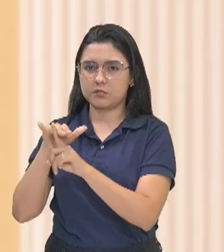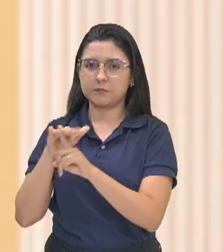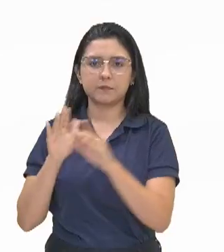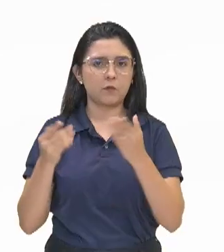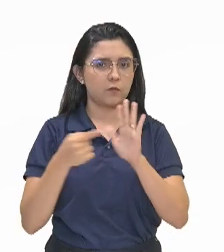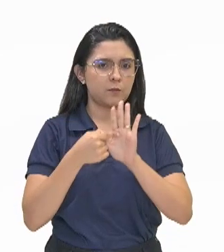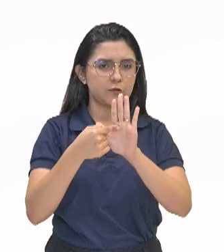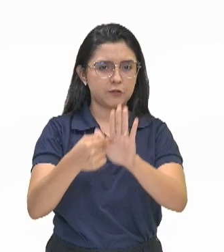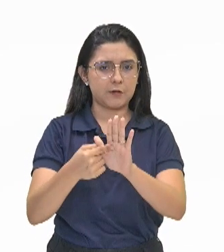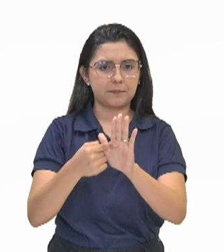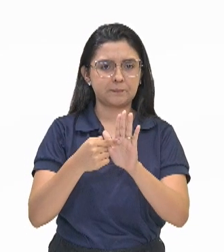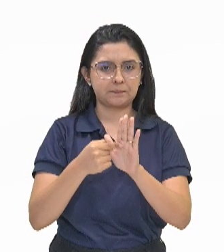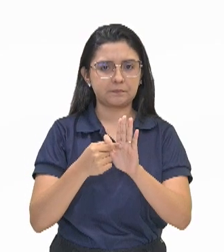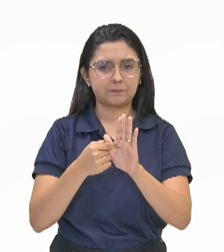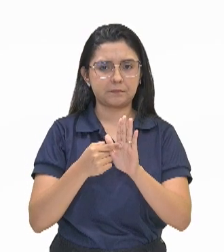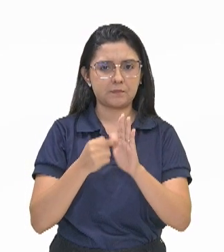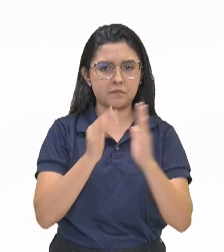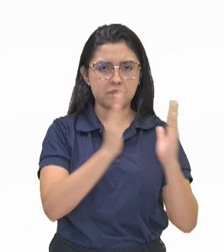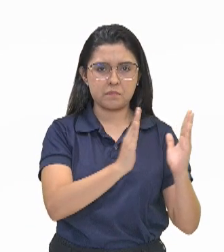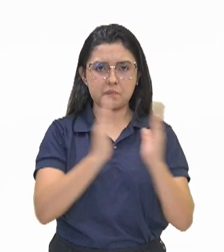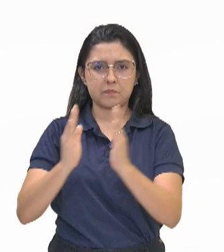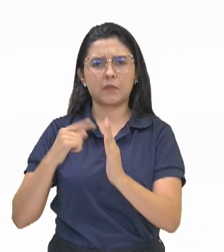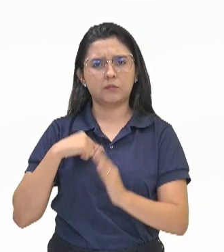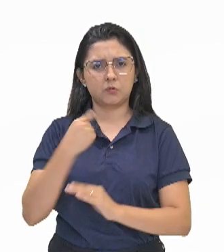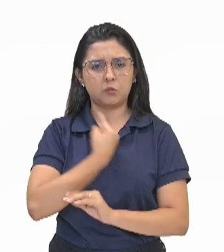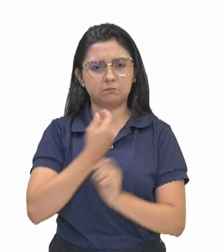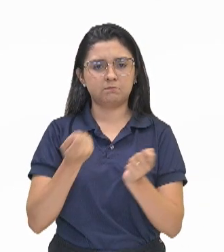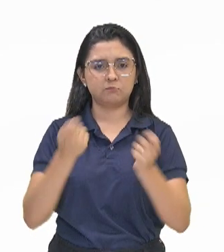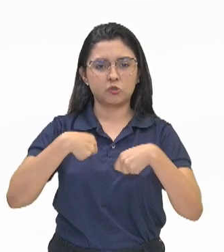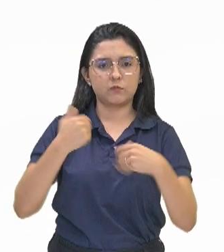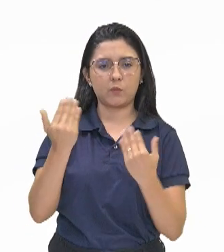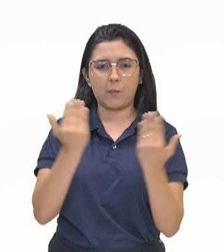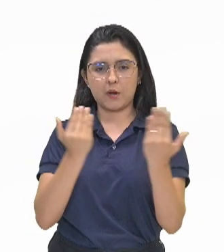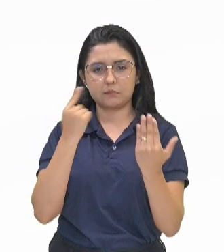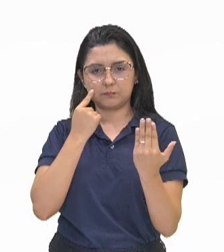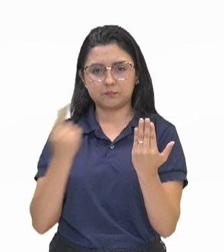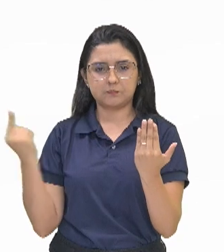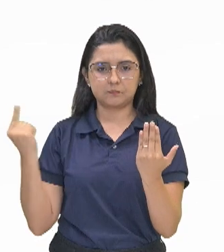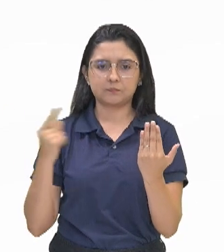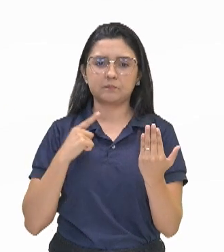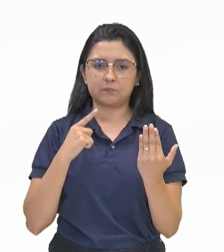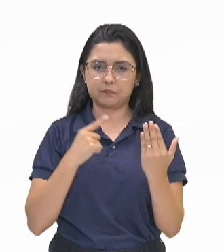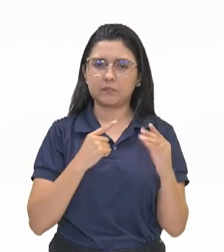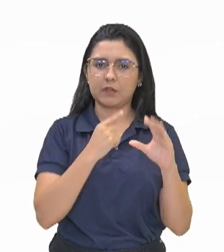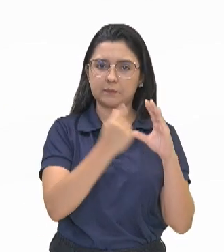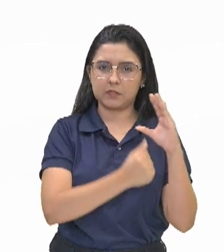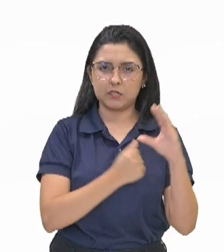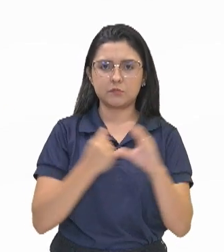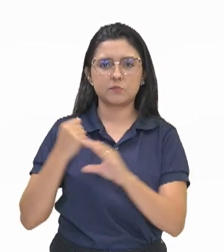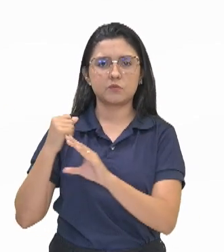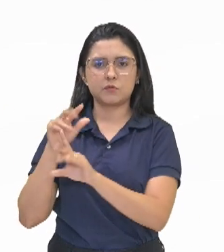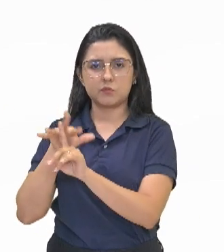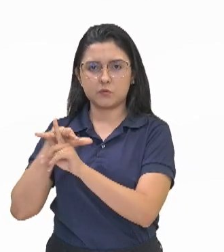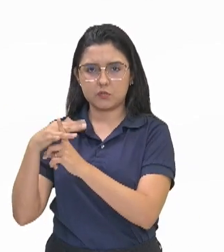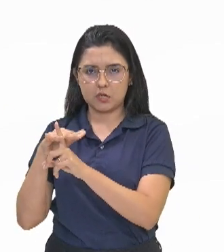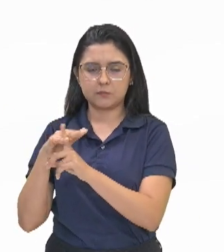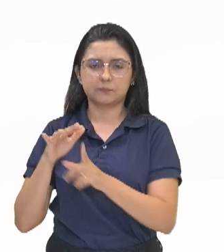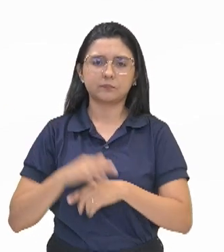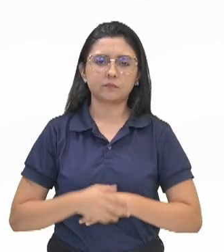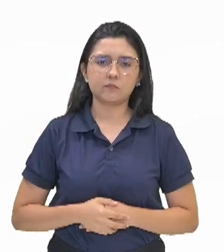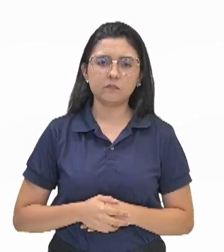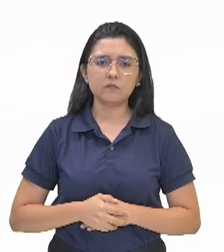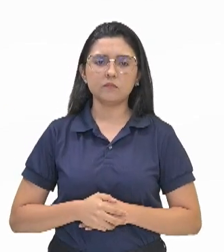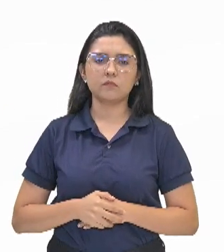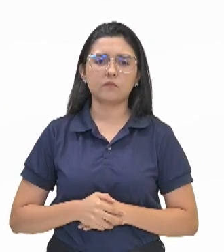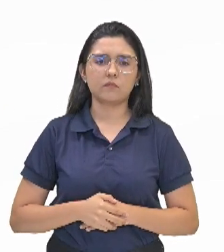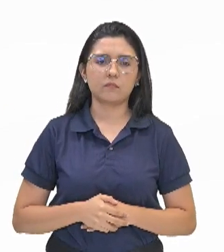quadro que a gente vai poder fazer essa comparação, ó, olhando aí para o capitalismo. Então, nós temos aí o